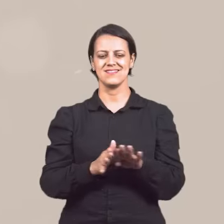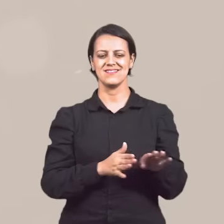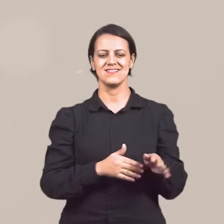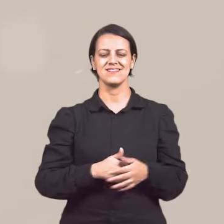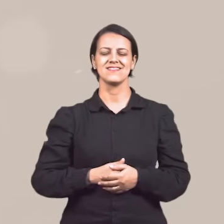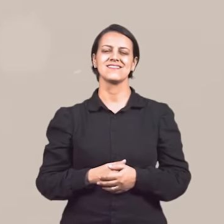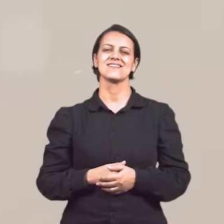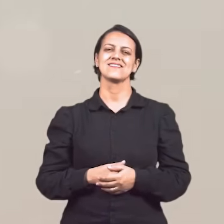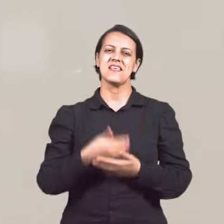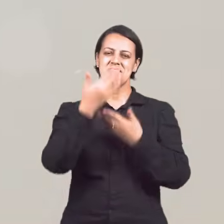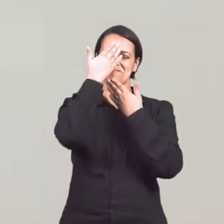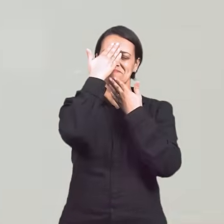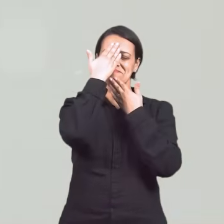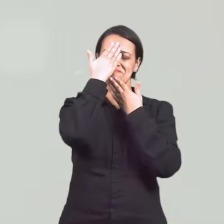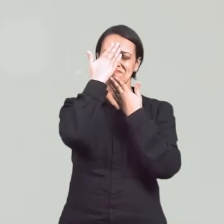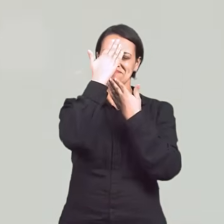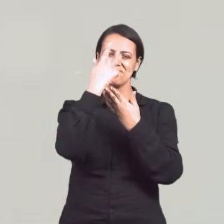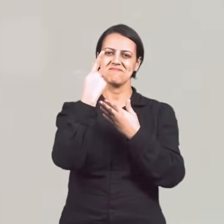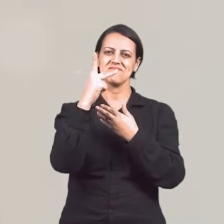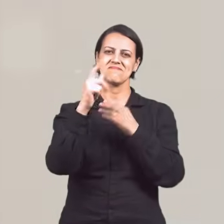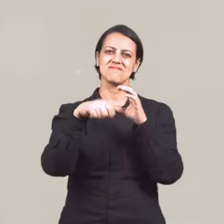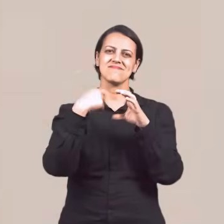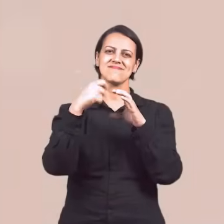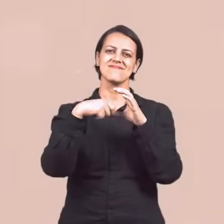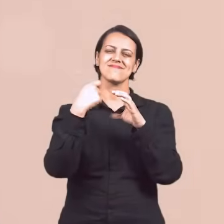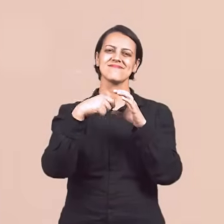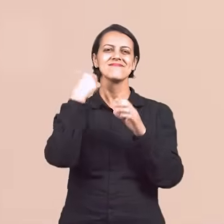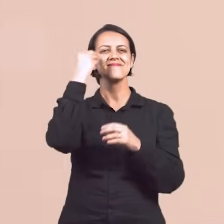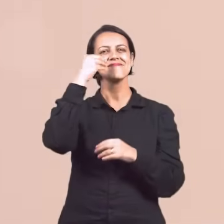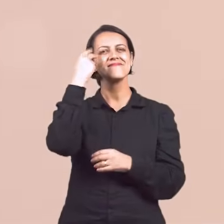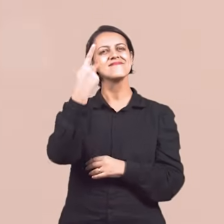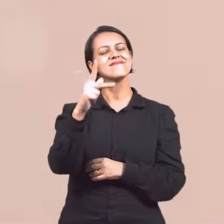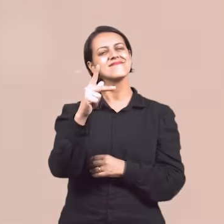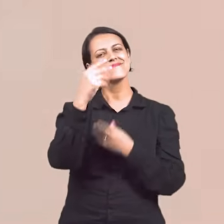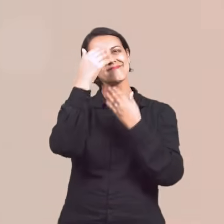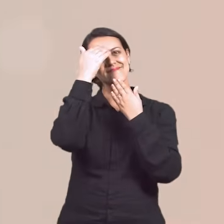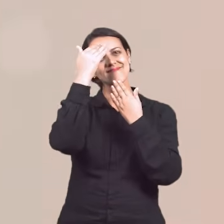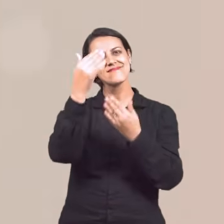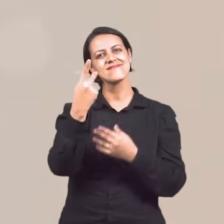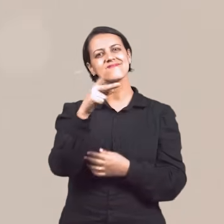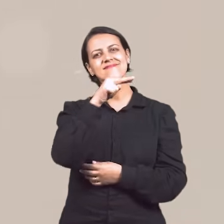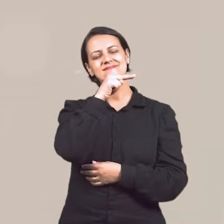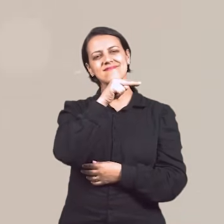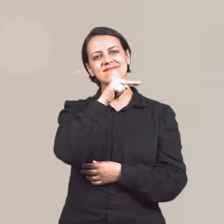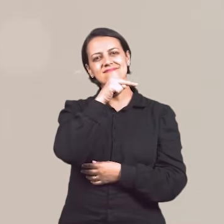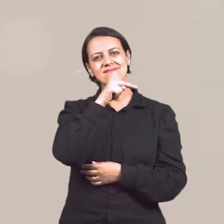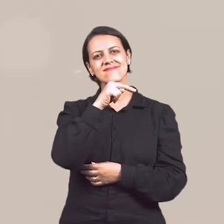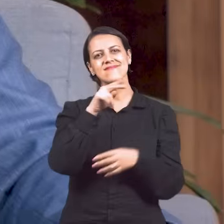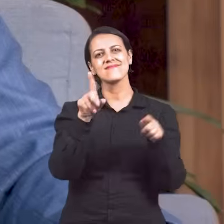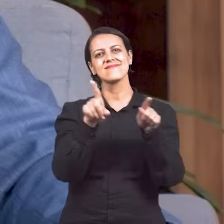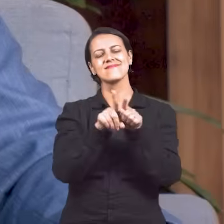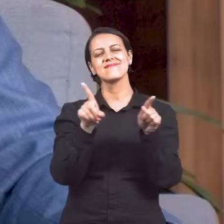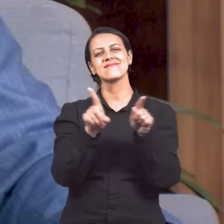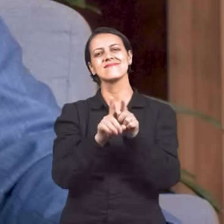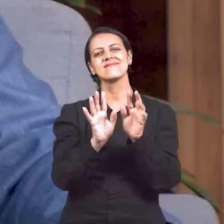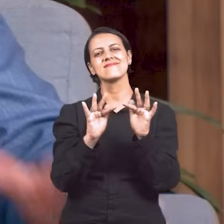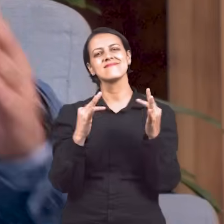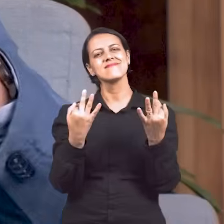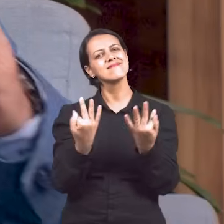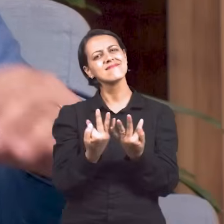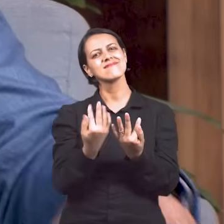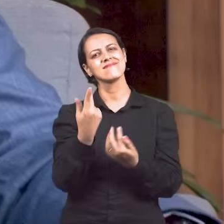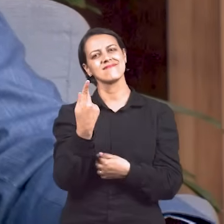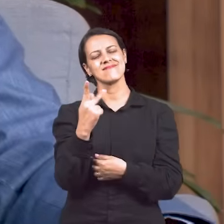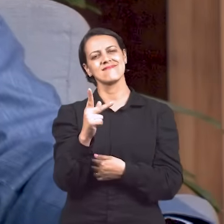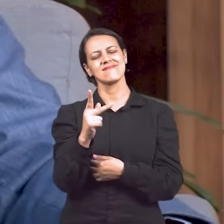isso é um testemunho que eu estou dando assim, e a paz do Senhor, agradeço assim em nome de Jesus. Irmão Antônio,